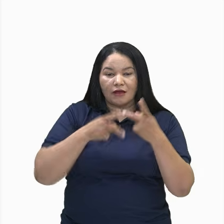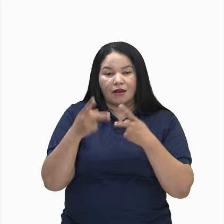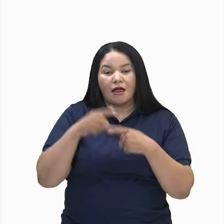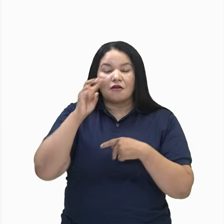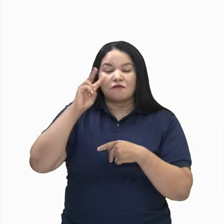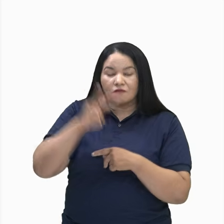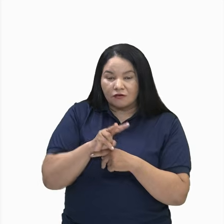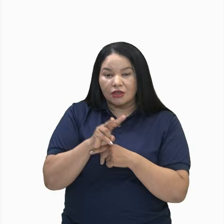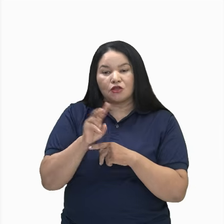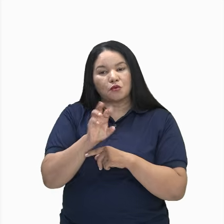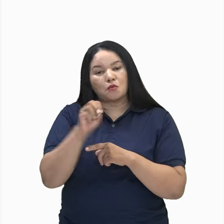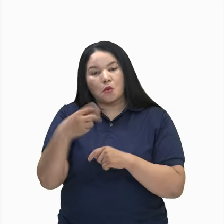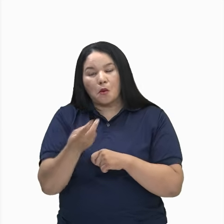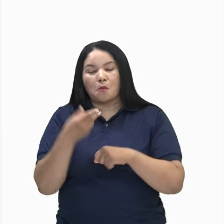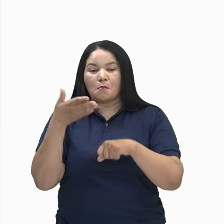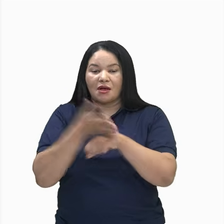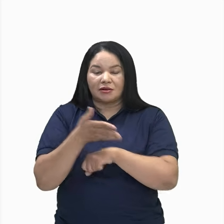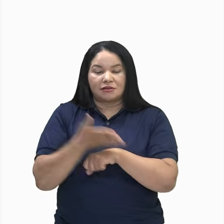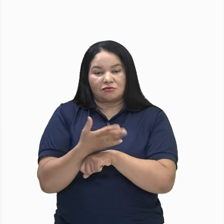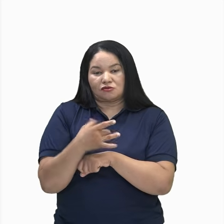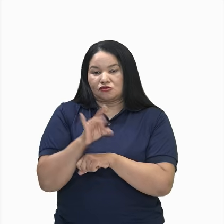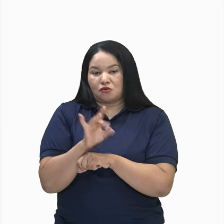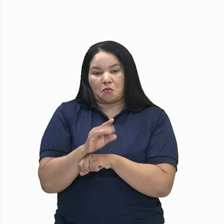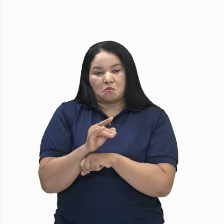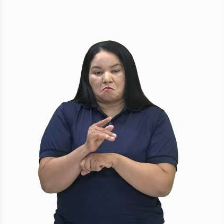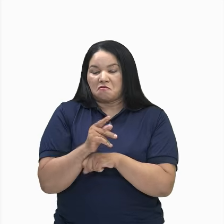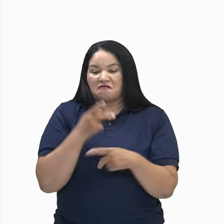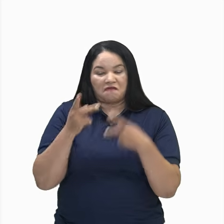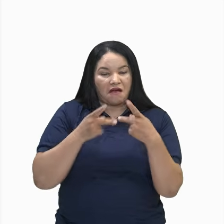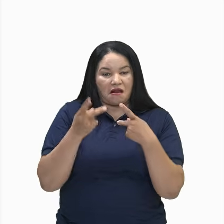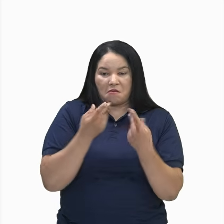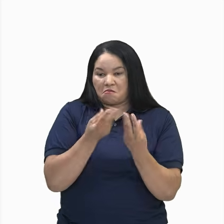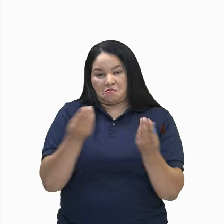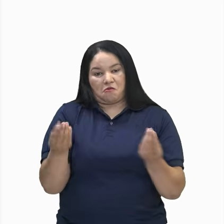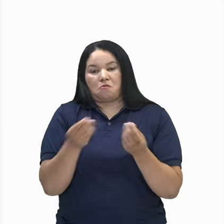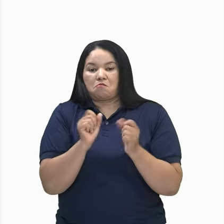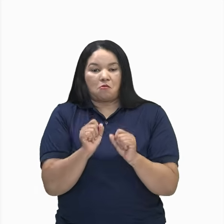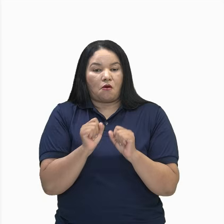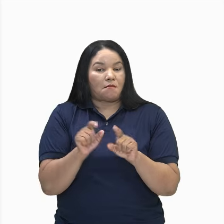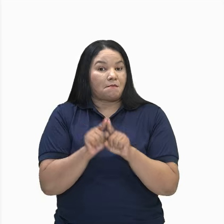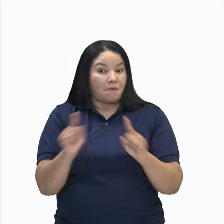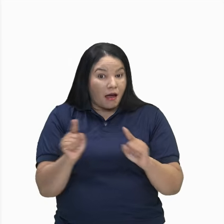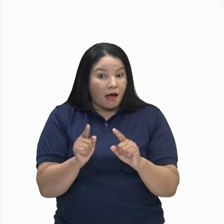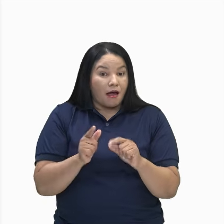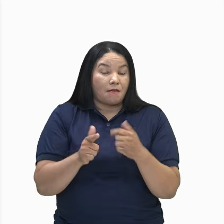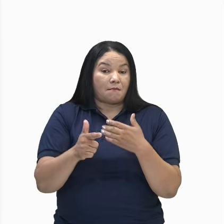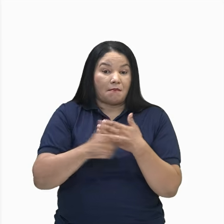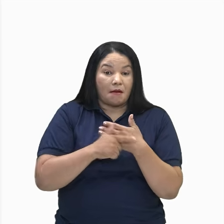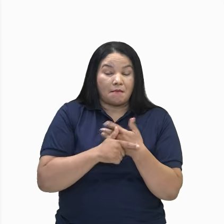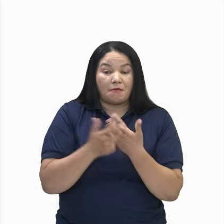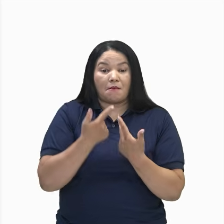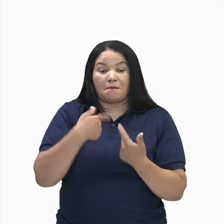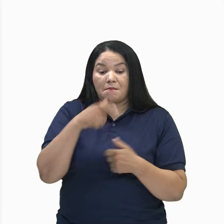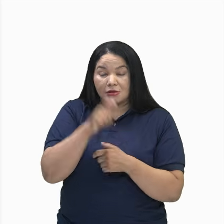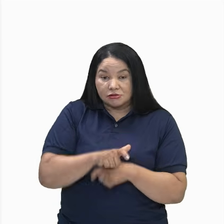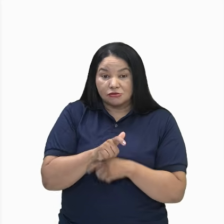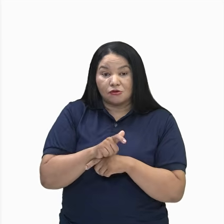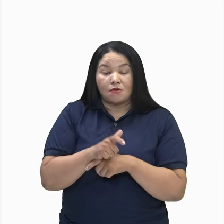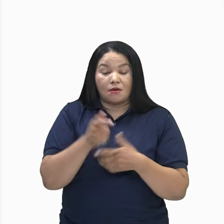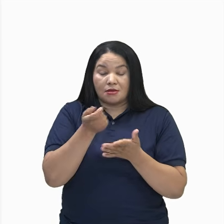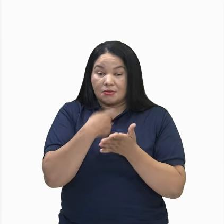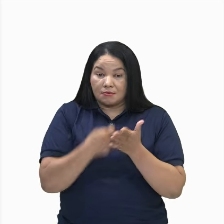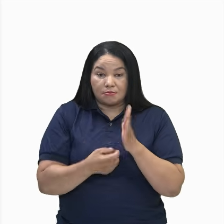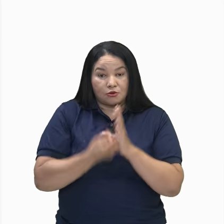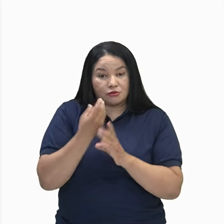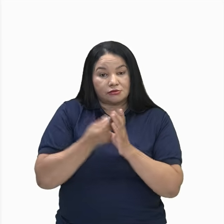que vivenciou, várias pessoas podem falar. É papel do repórter, papel da pessoa que vai escrever o